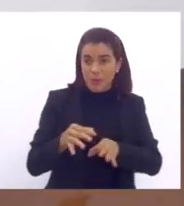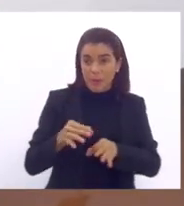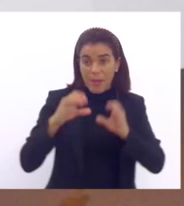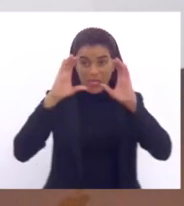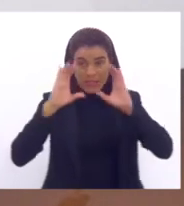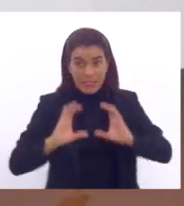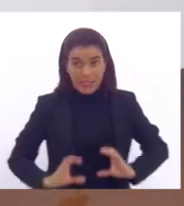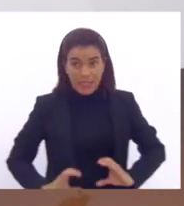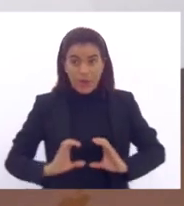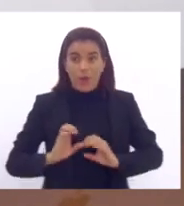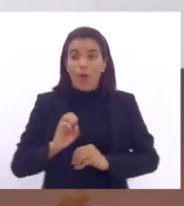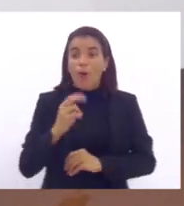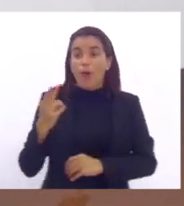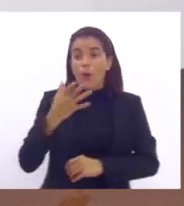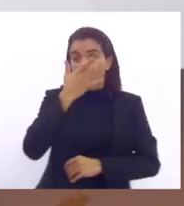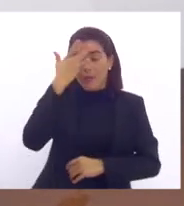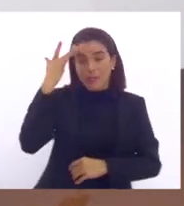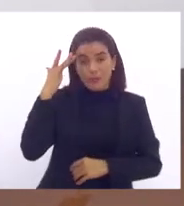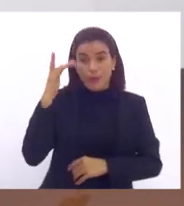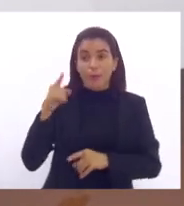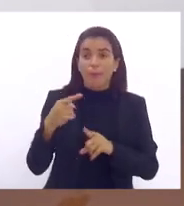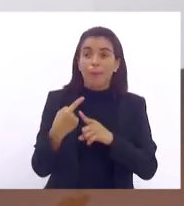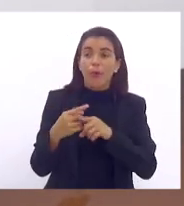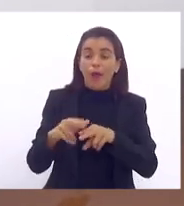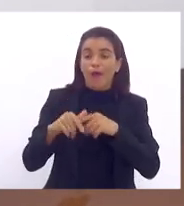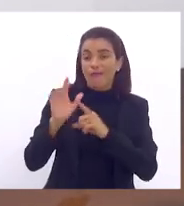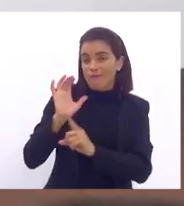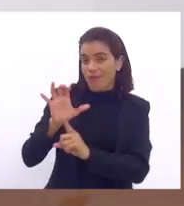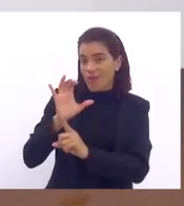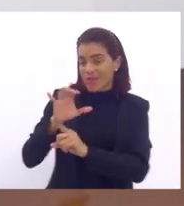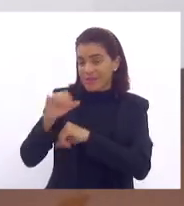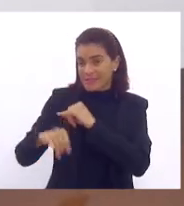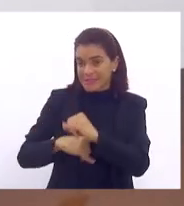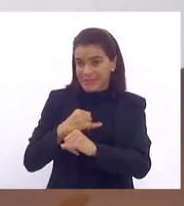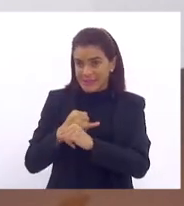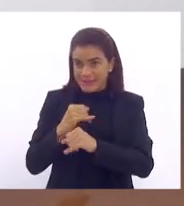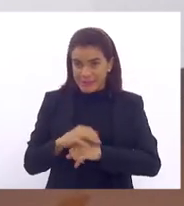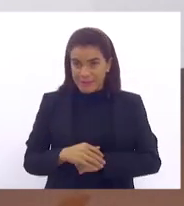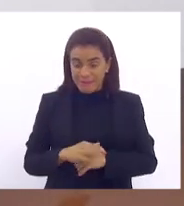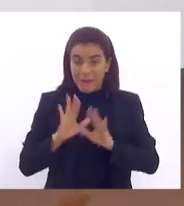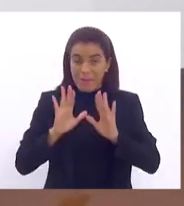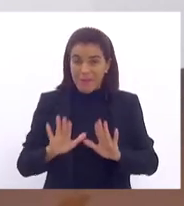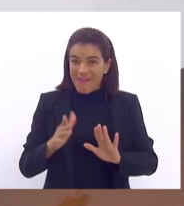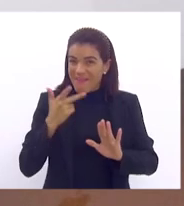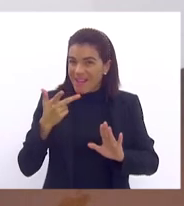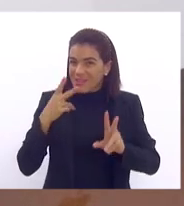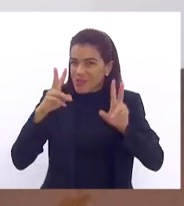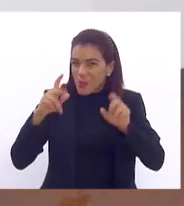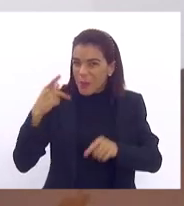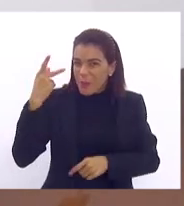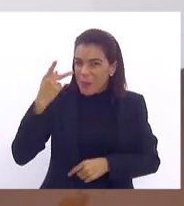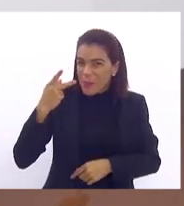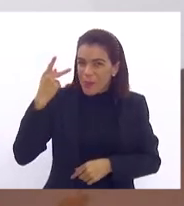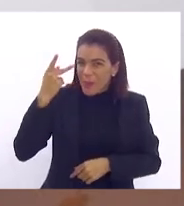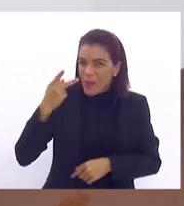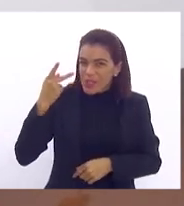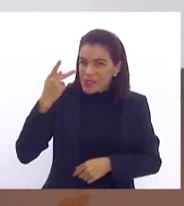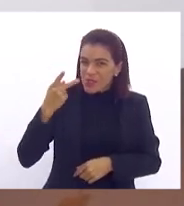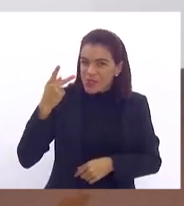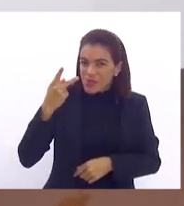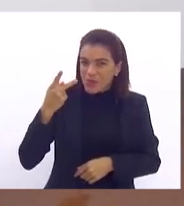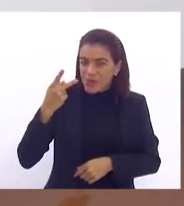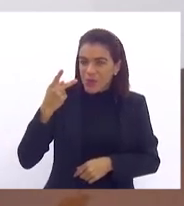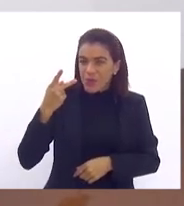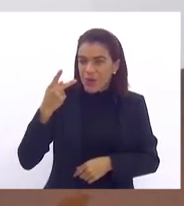quem tá praticando crimes por intermédio da internet mas em se tratando de parlamentar precisamente por toda essa